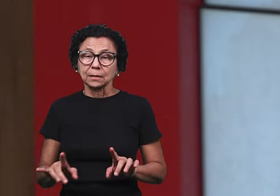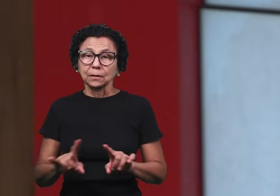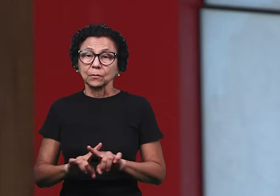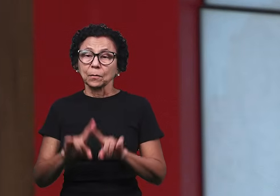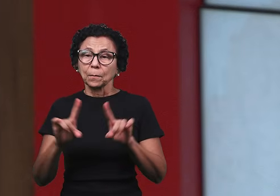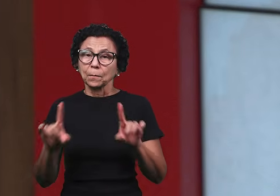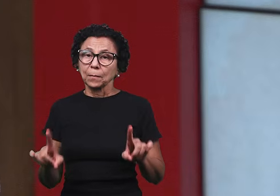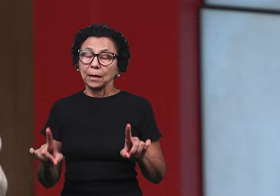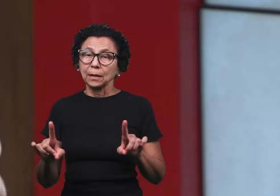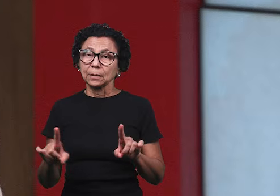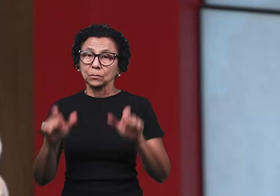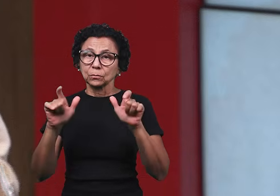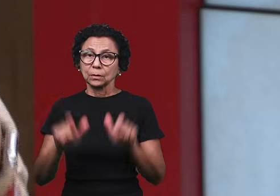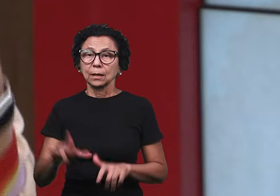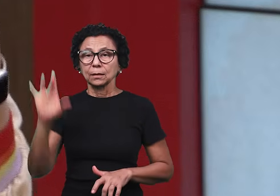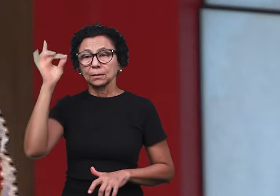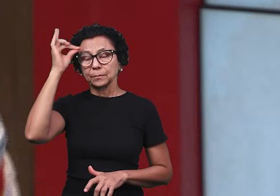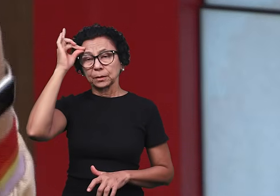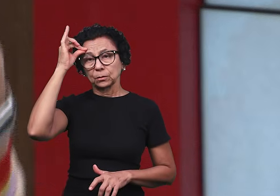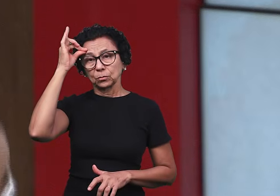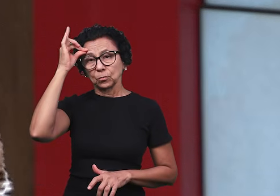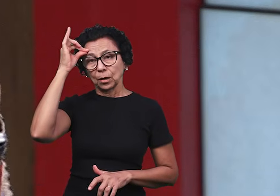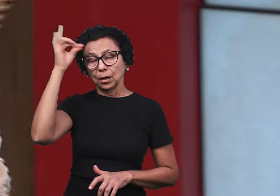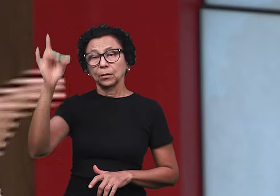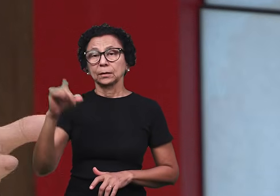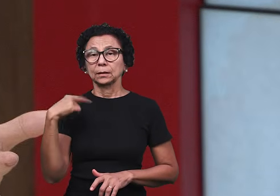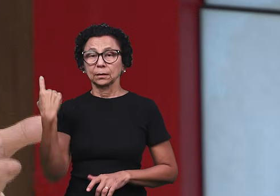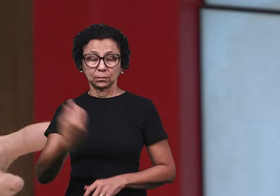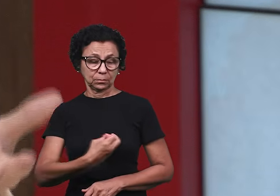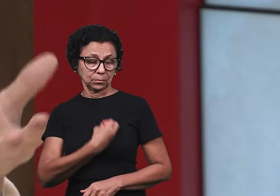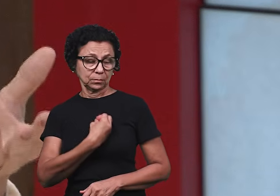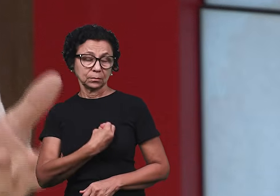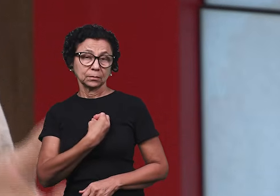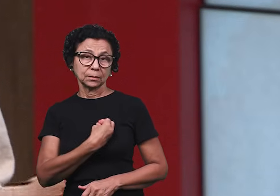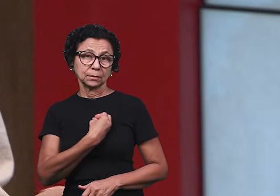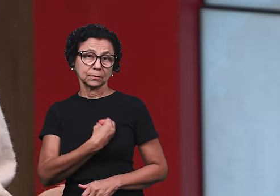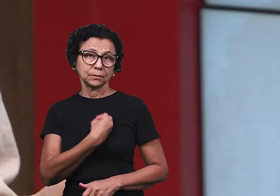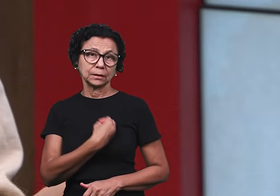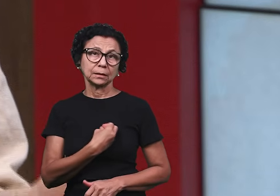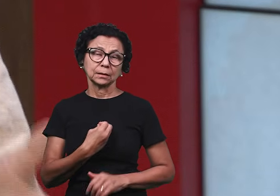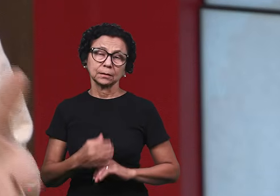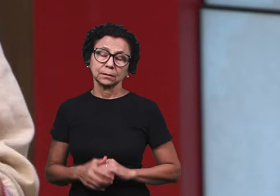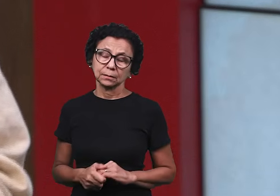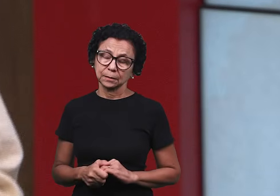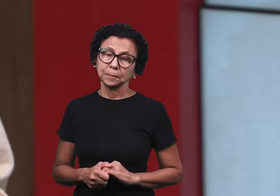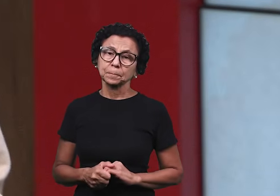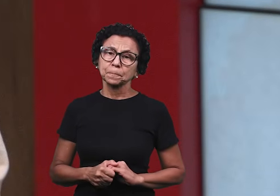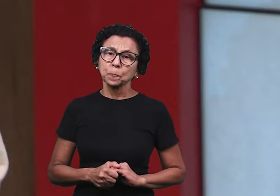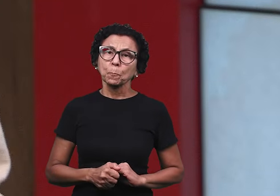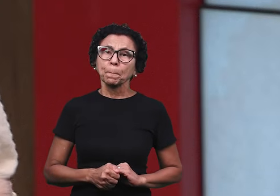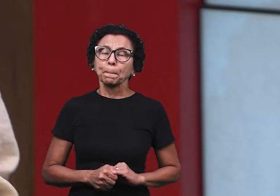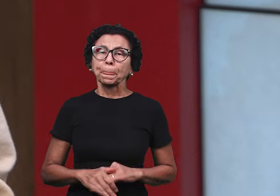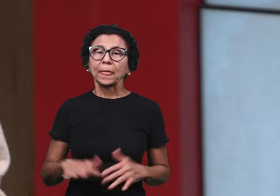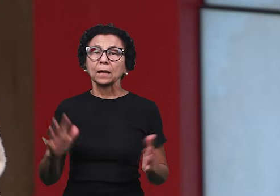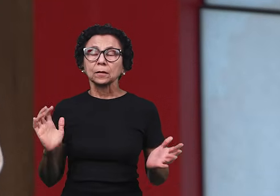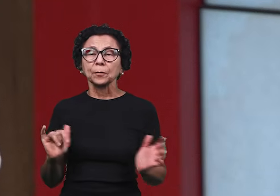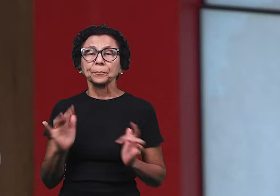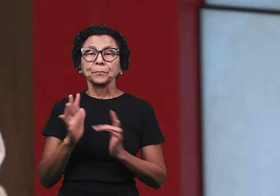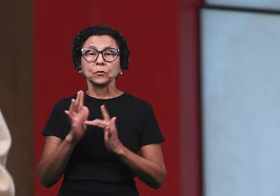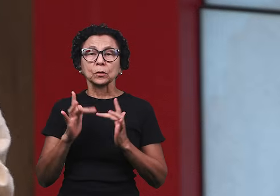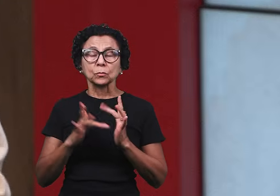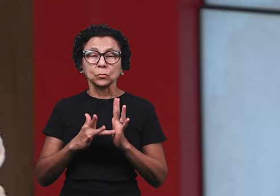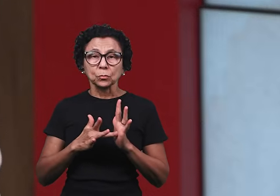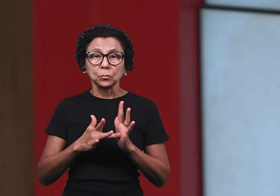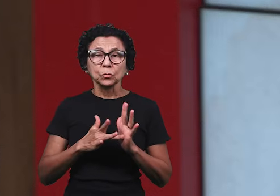do Espírito Santo, nós como lugar de adoração a Deus. Então o Senhor Jesus, ele veio formar o quê? Um povo, uma assembleia de